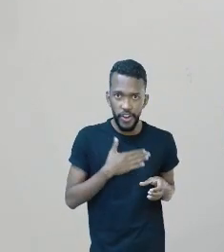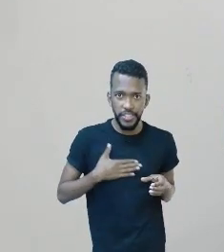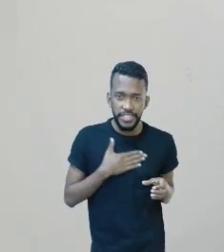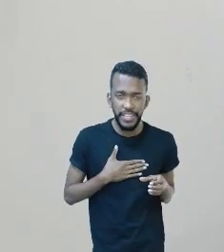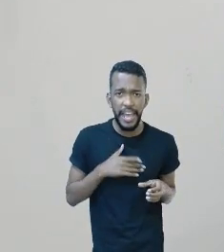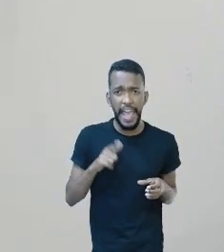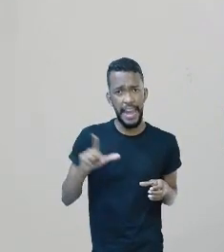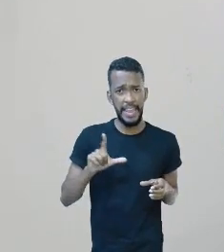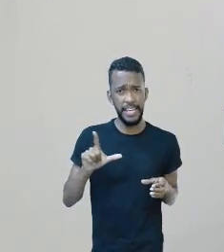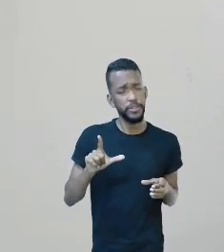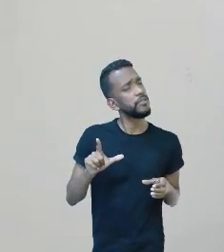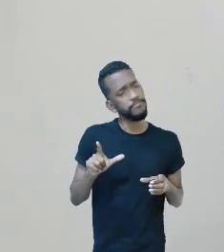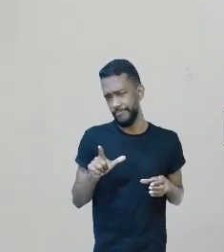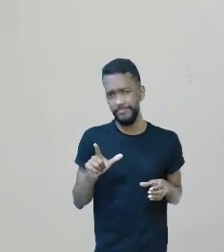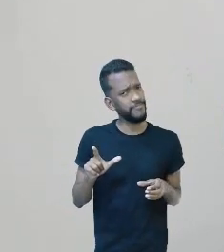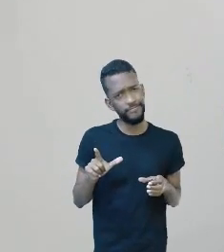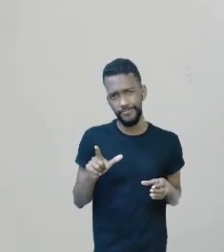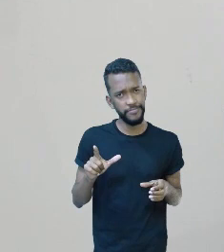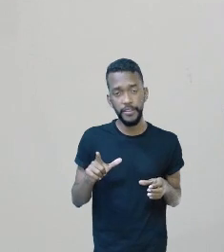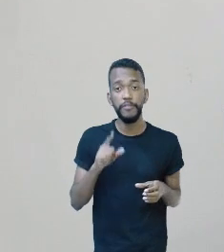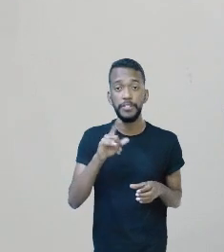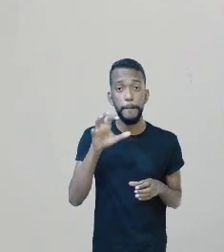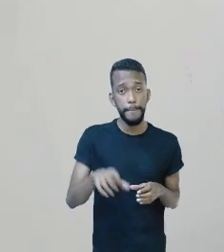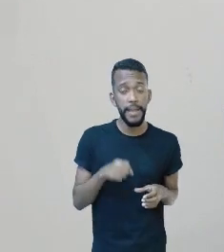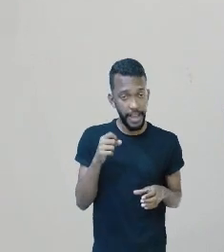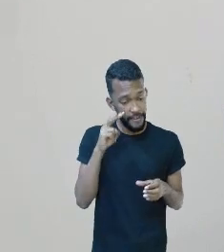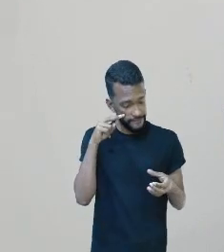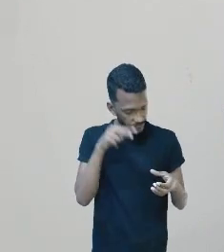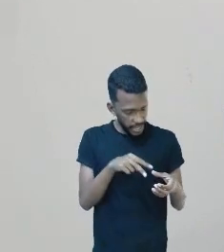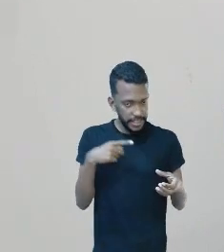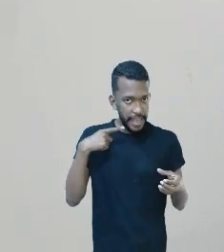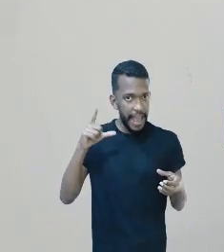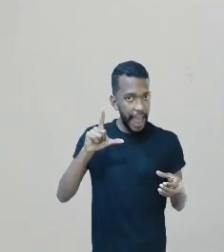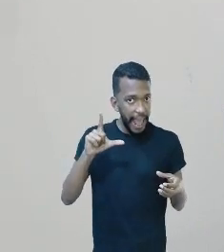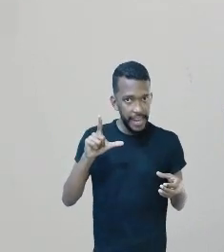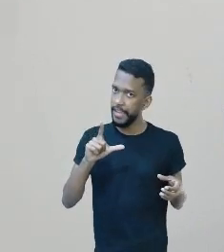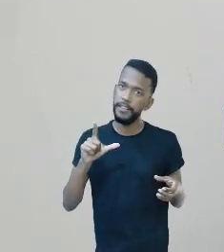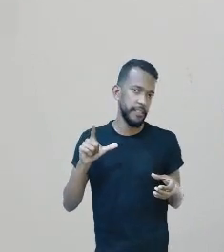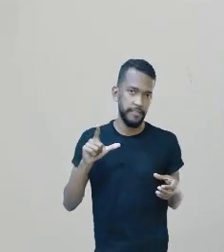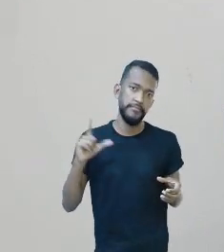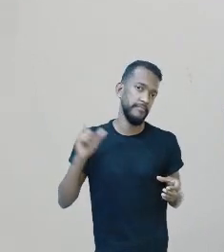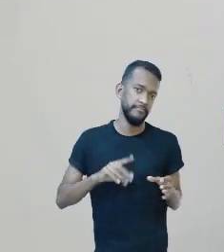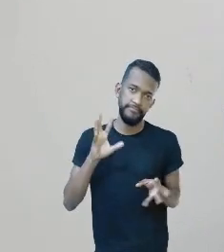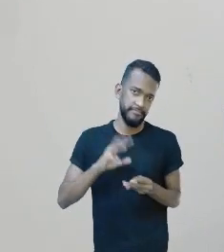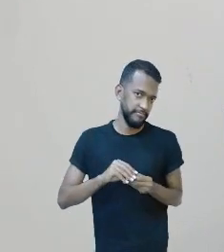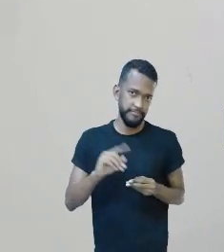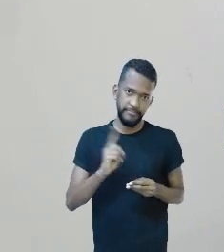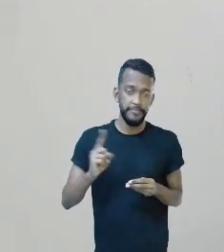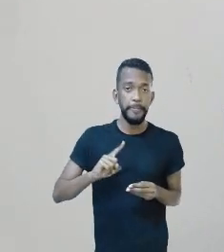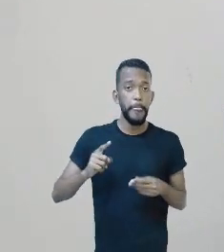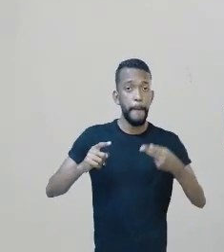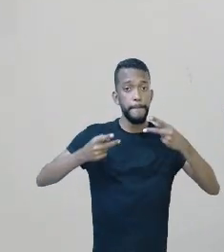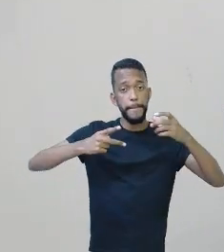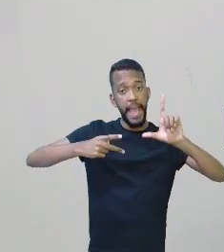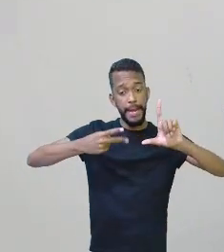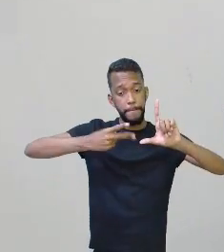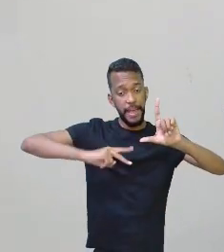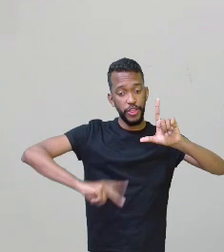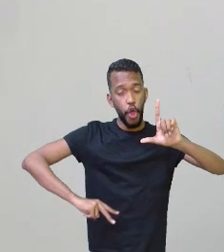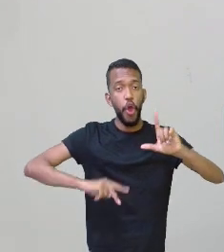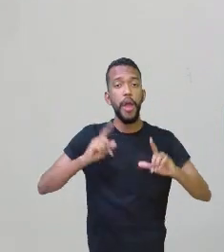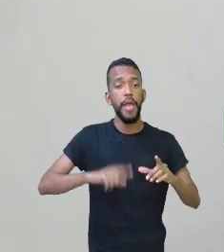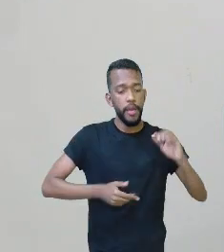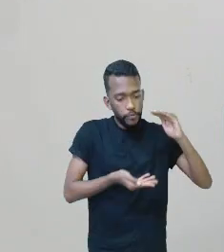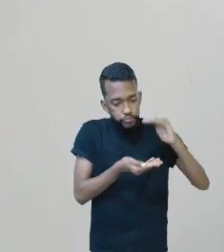litro? Depois você, quando pegar uma latinha, vê se está em litro. Provavelmente não, porque medidas